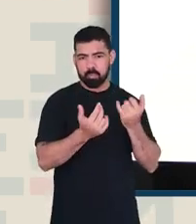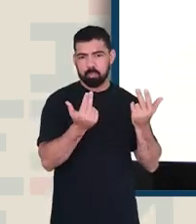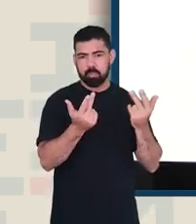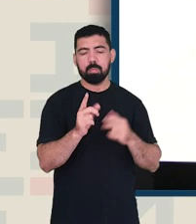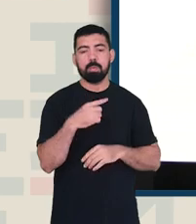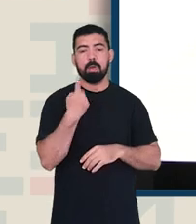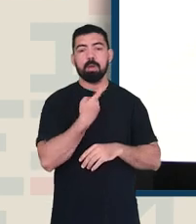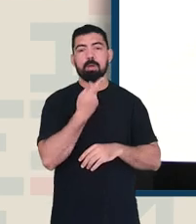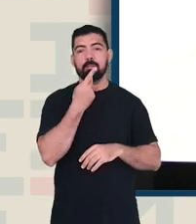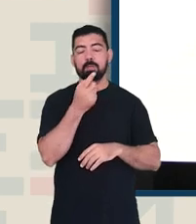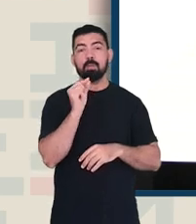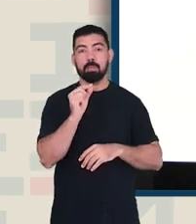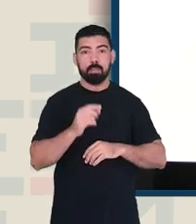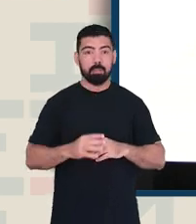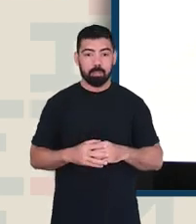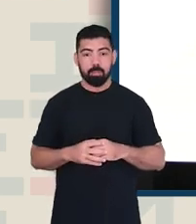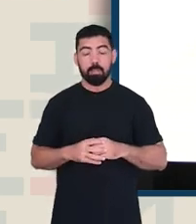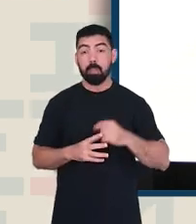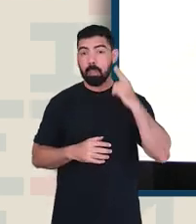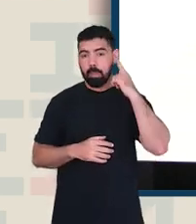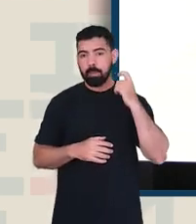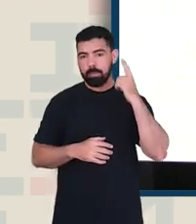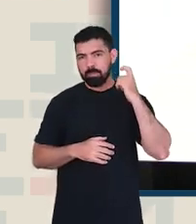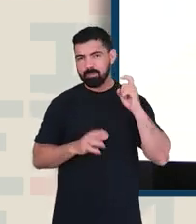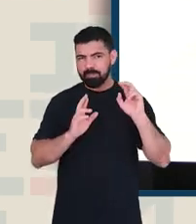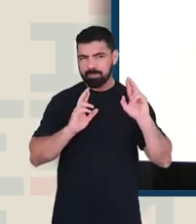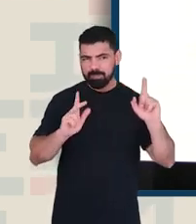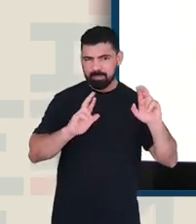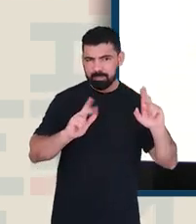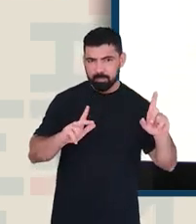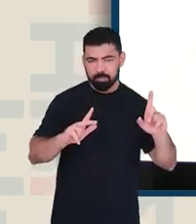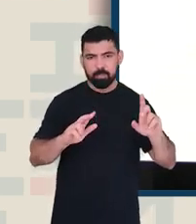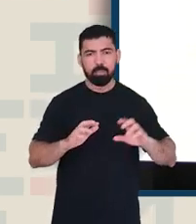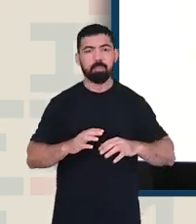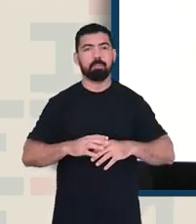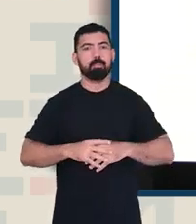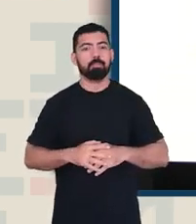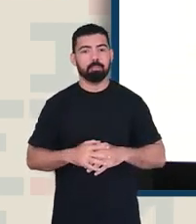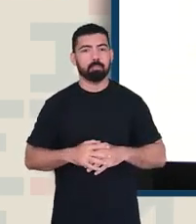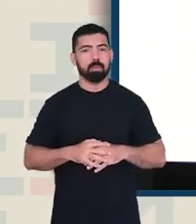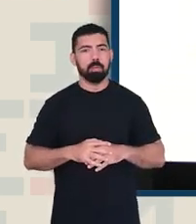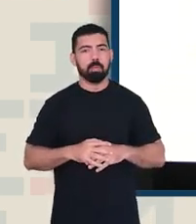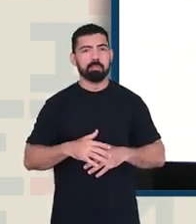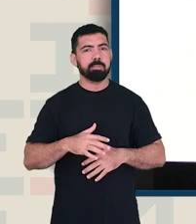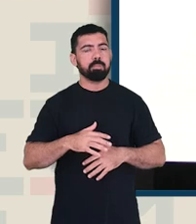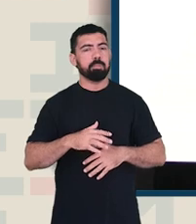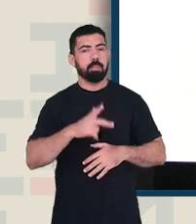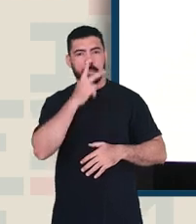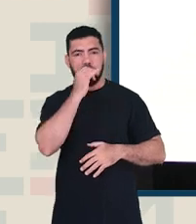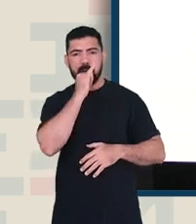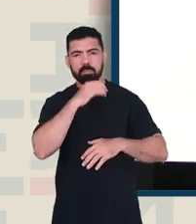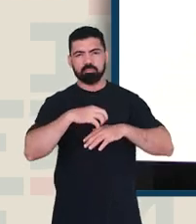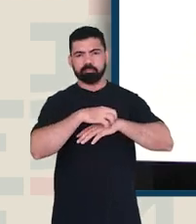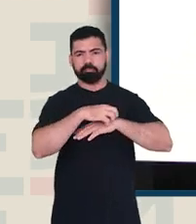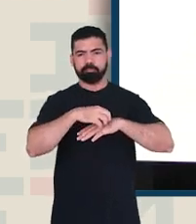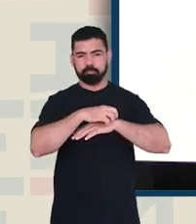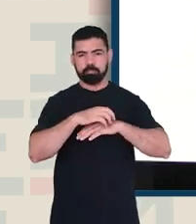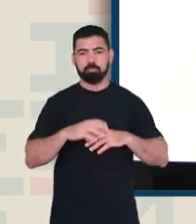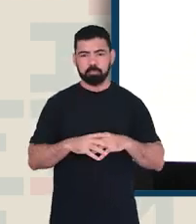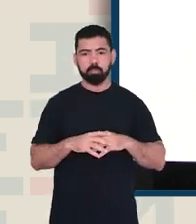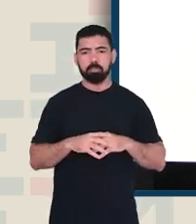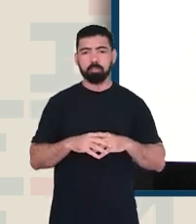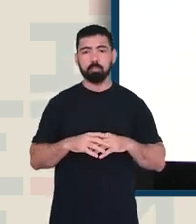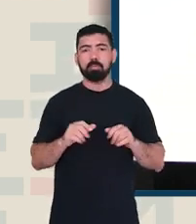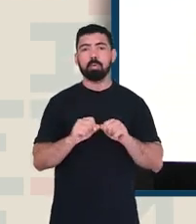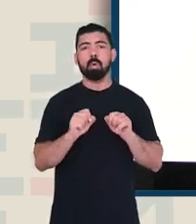Tínhamos falado de um som bastante estranho, áspero, rude, que era feito por